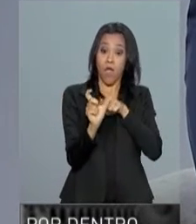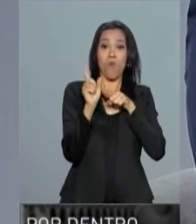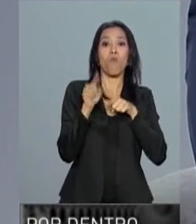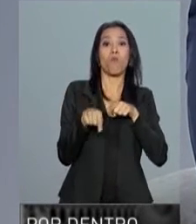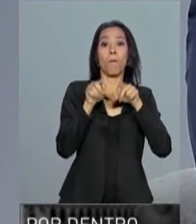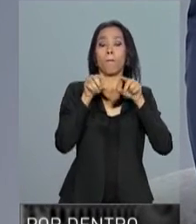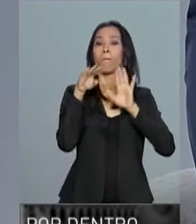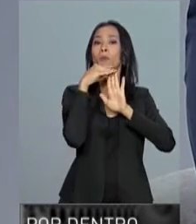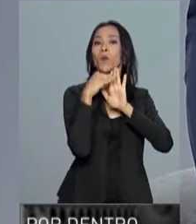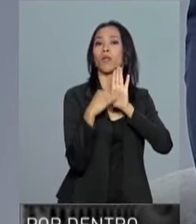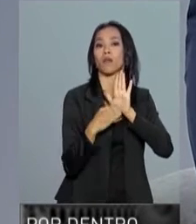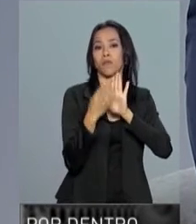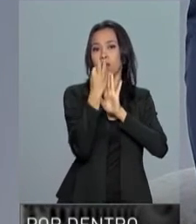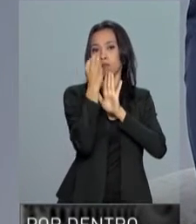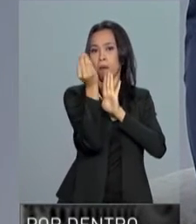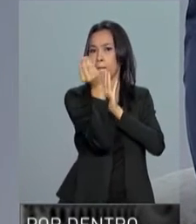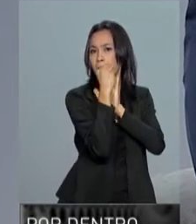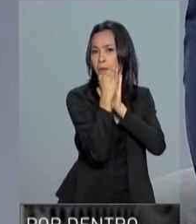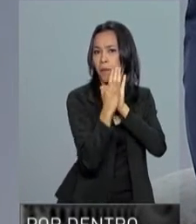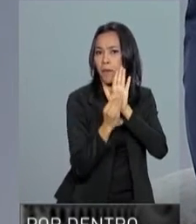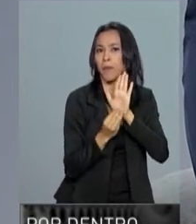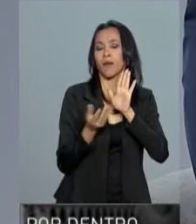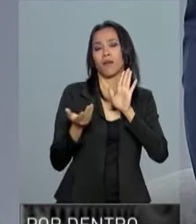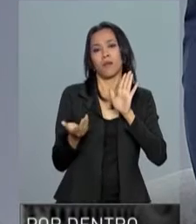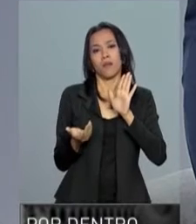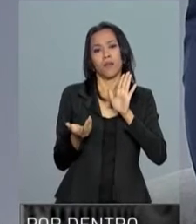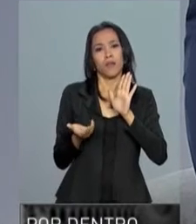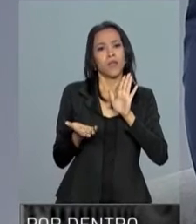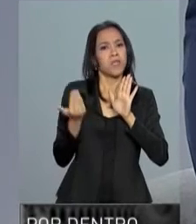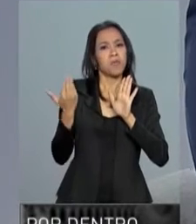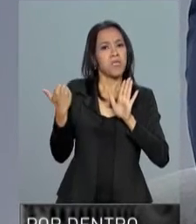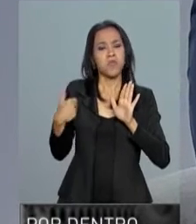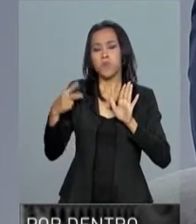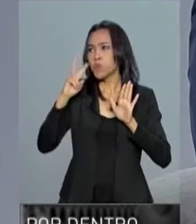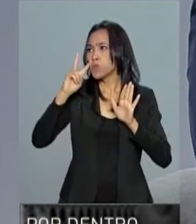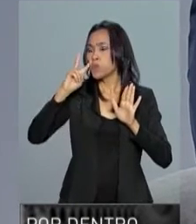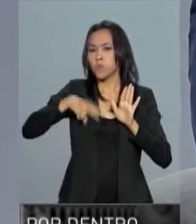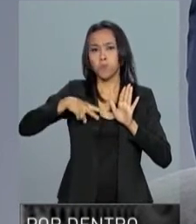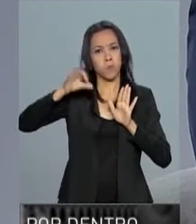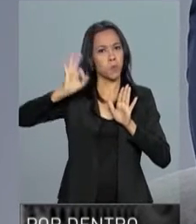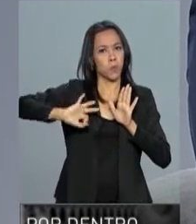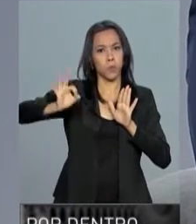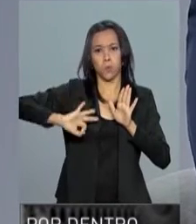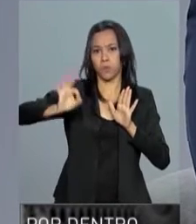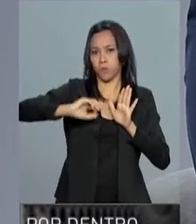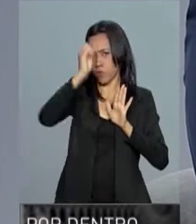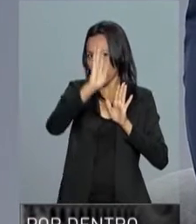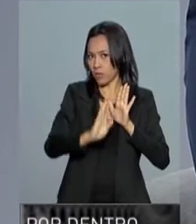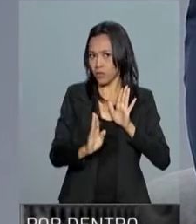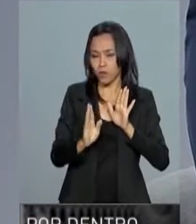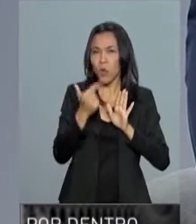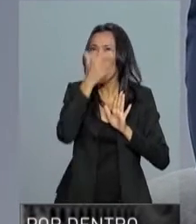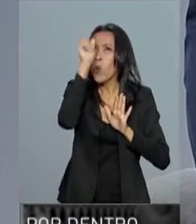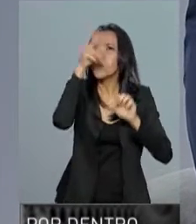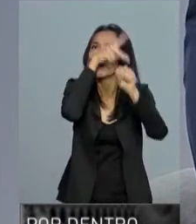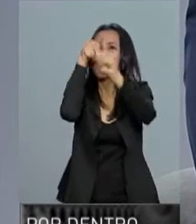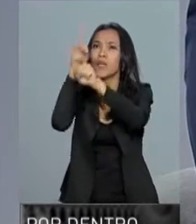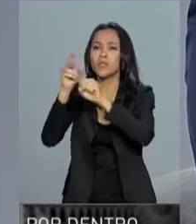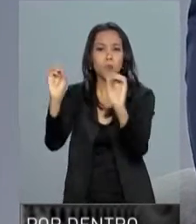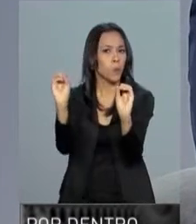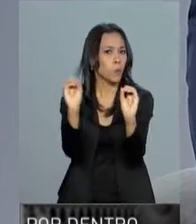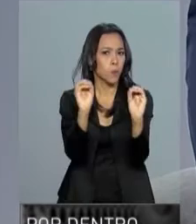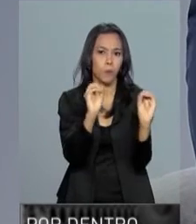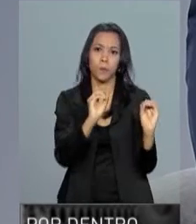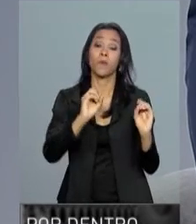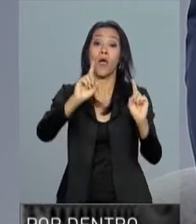programa é que há muito não não se vê não se viu no Brasil e não se vê em outros países também